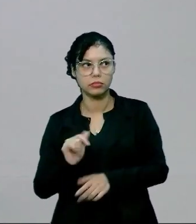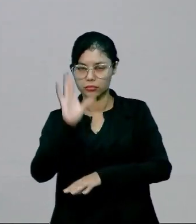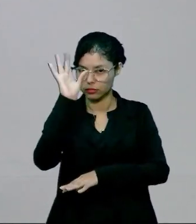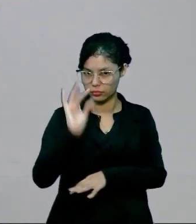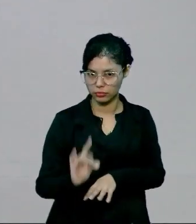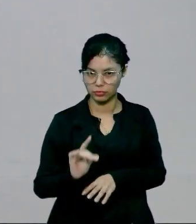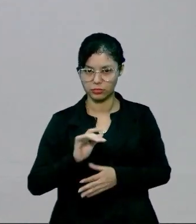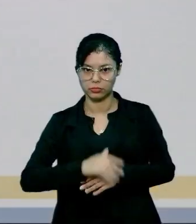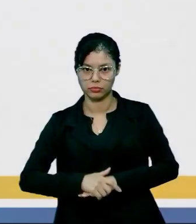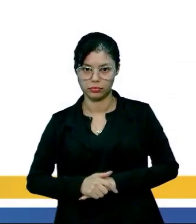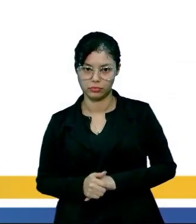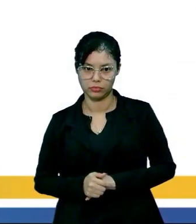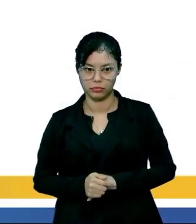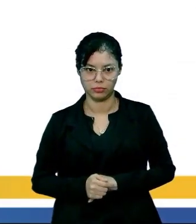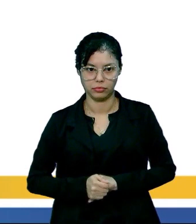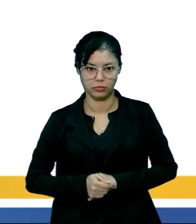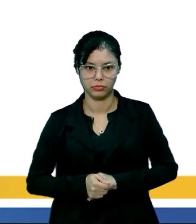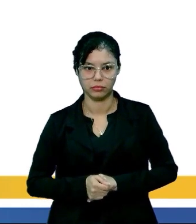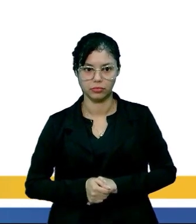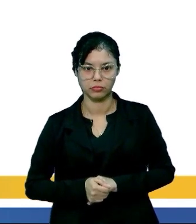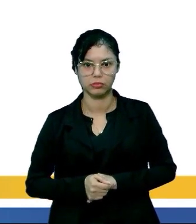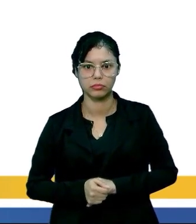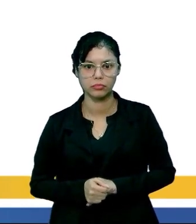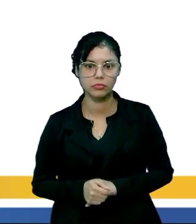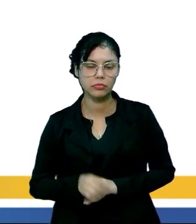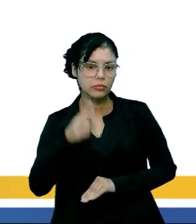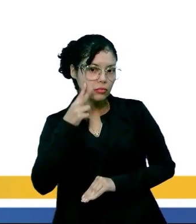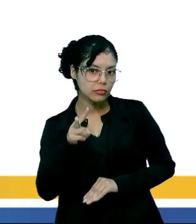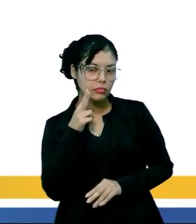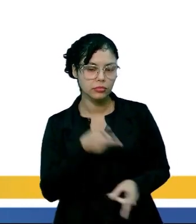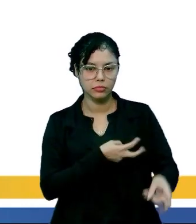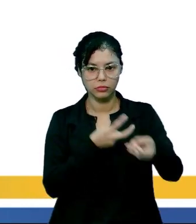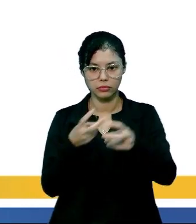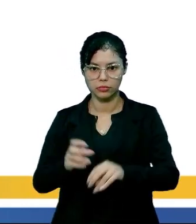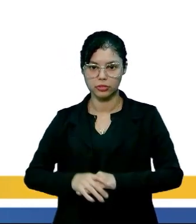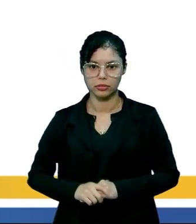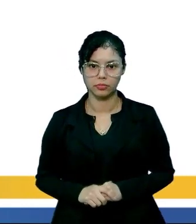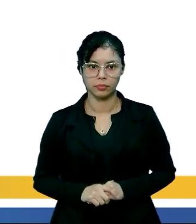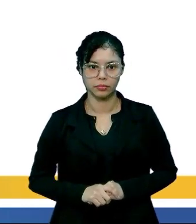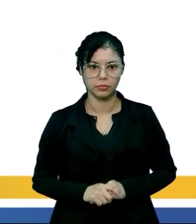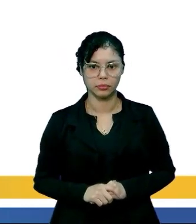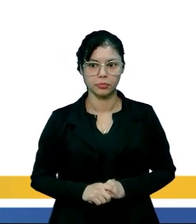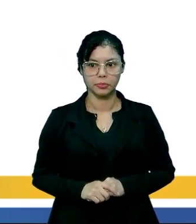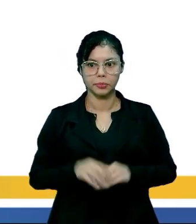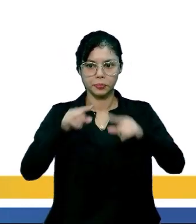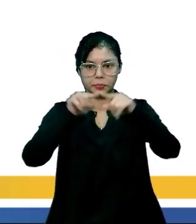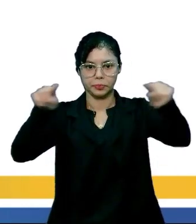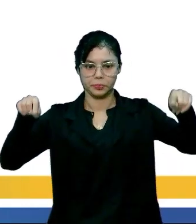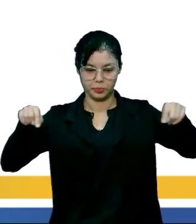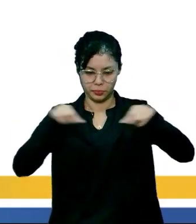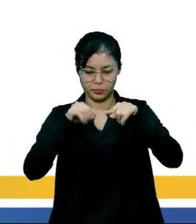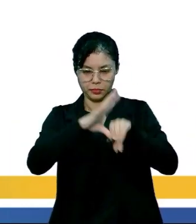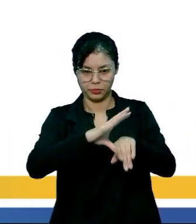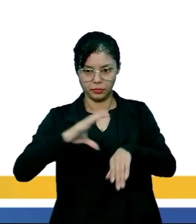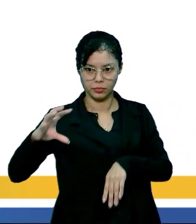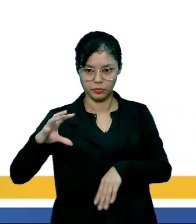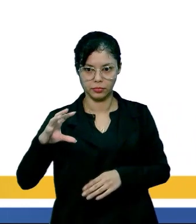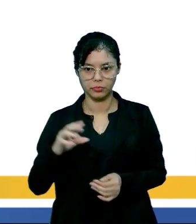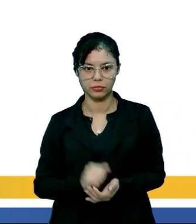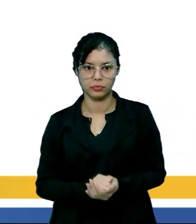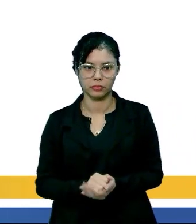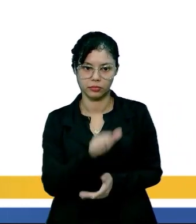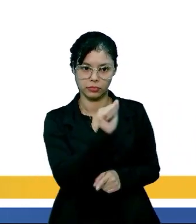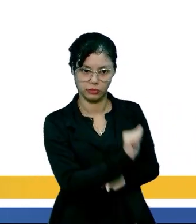cada pedaço. Então, olha só. Vamos observar aí. O cubo. O cubo nós temos aí, ó, o